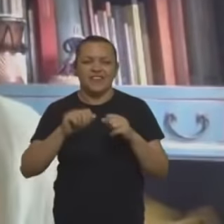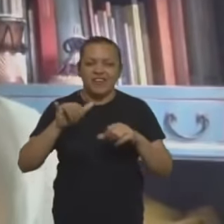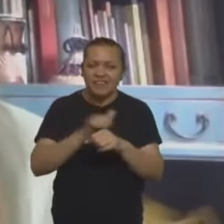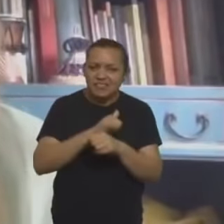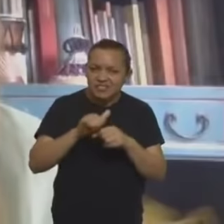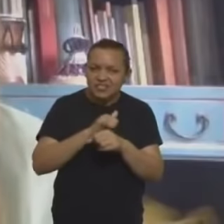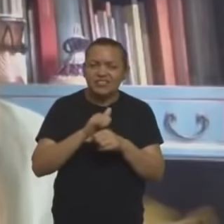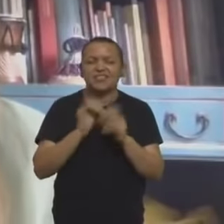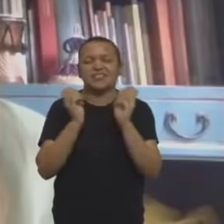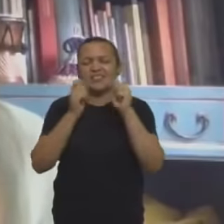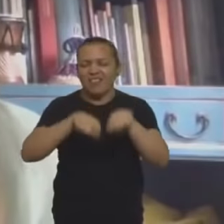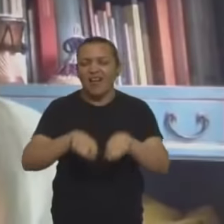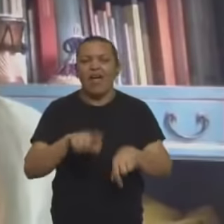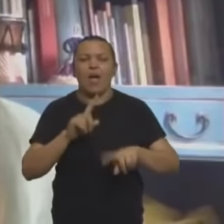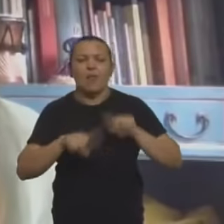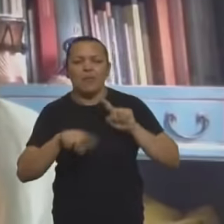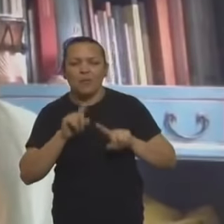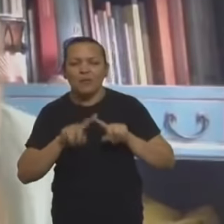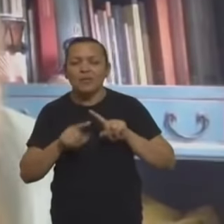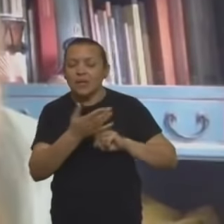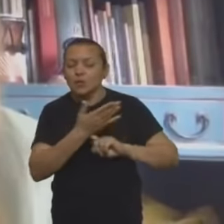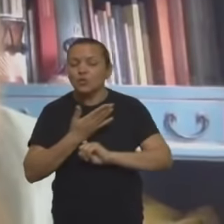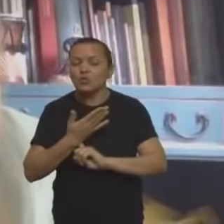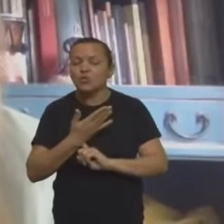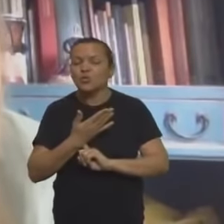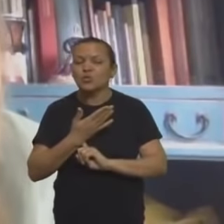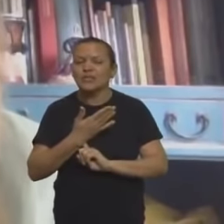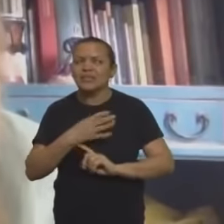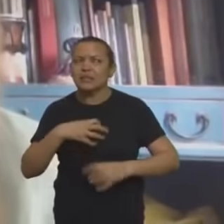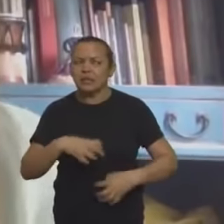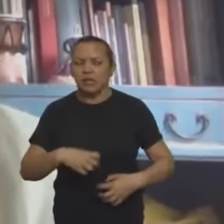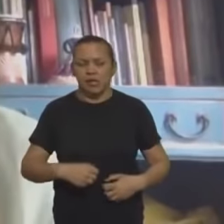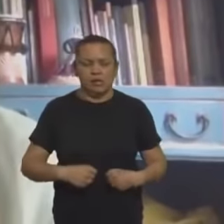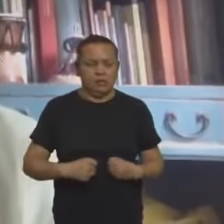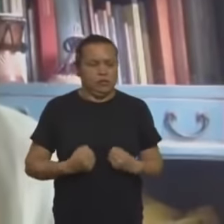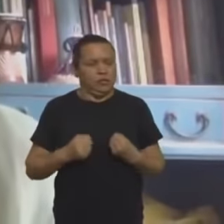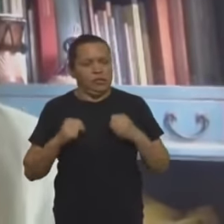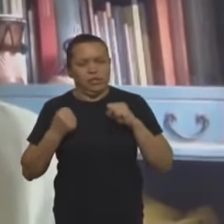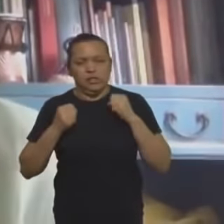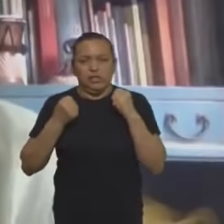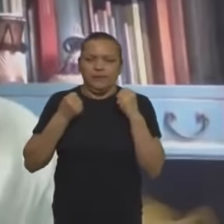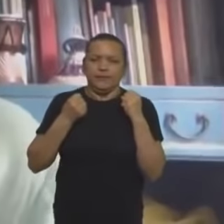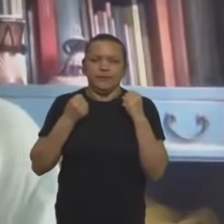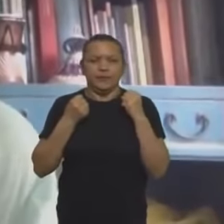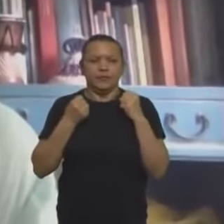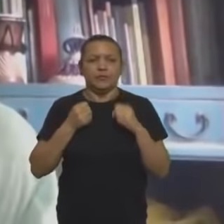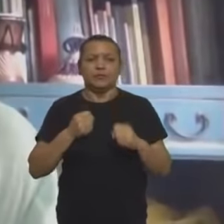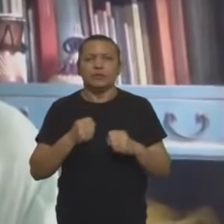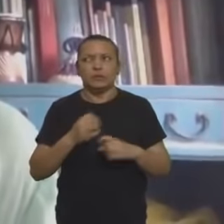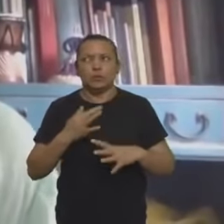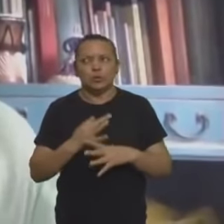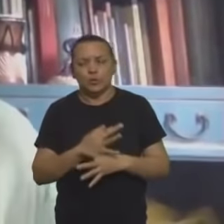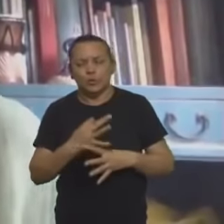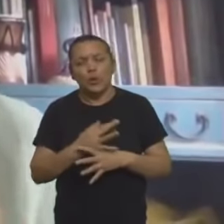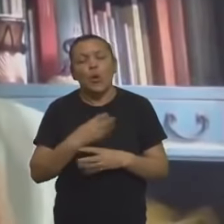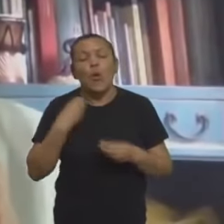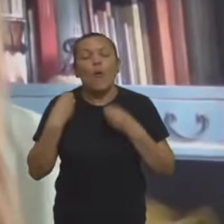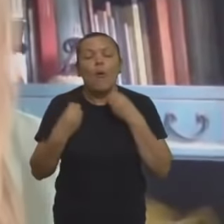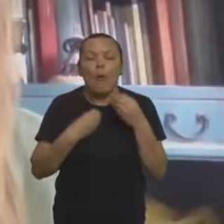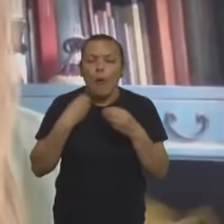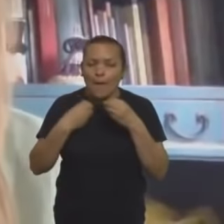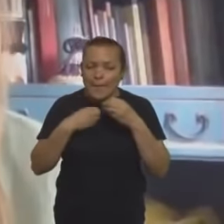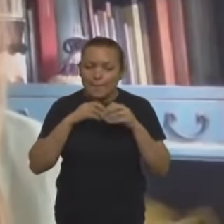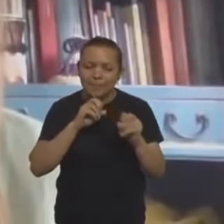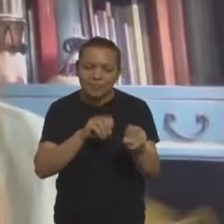e estratégias para, na hora que essa raiva vem, né, o que fazer com ela. Então, a gente